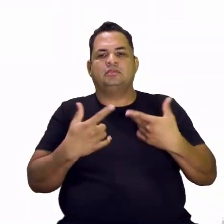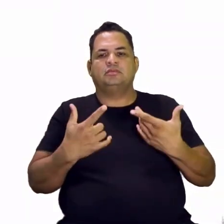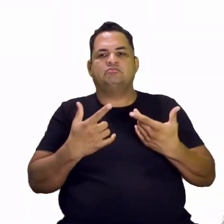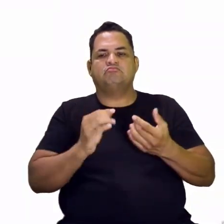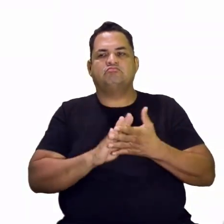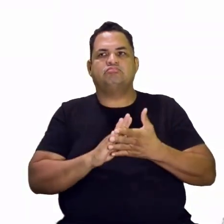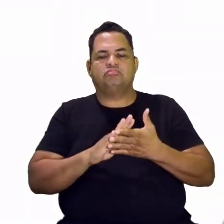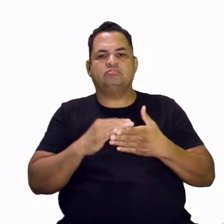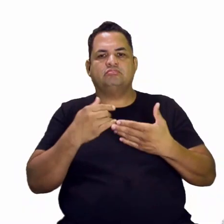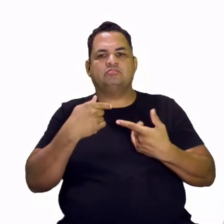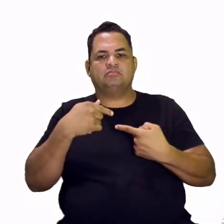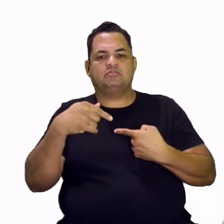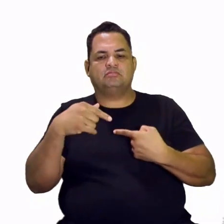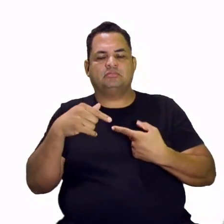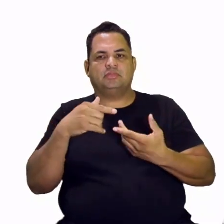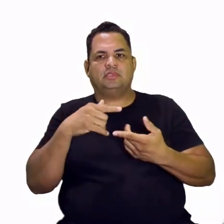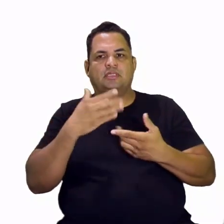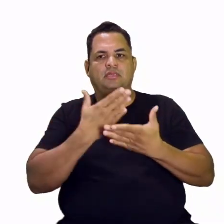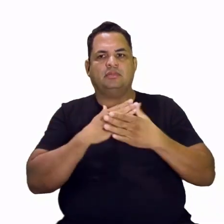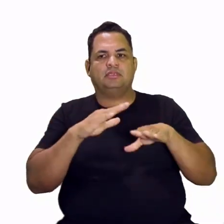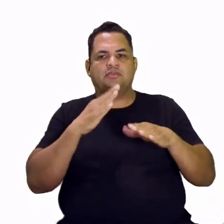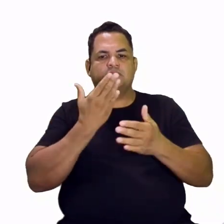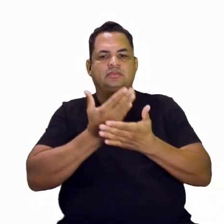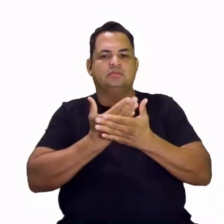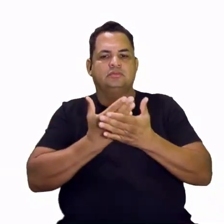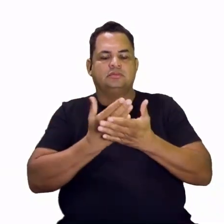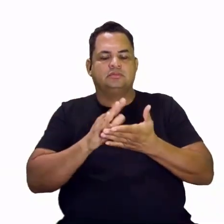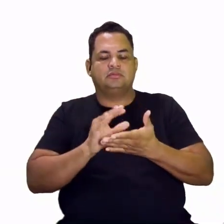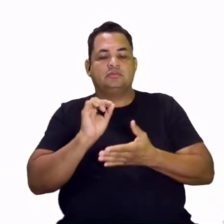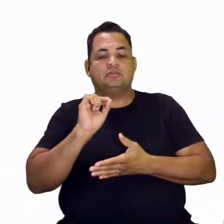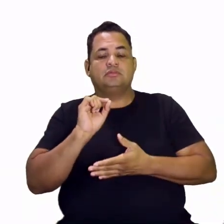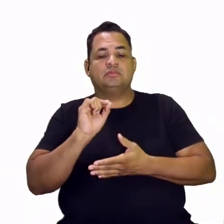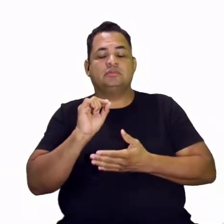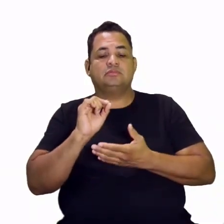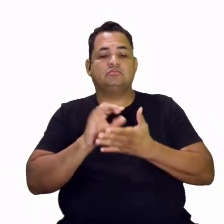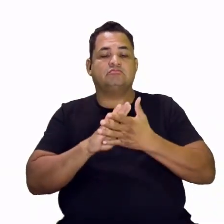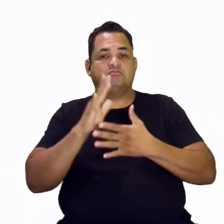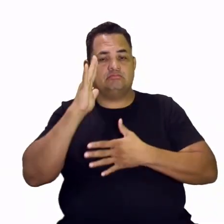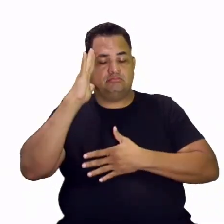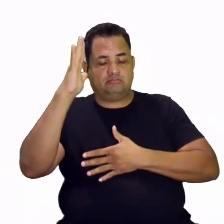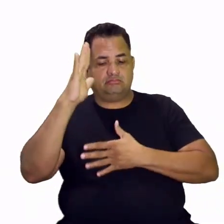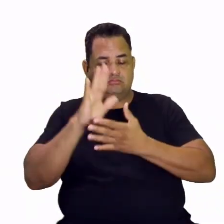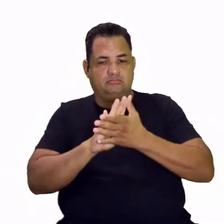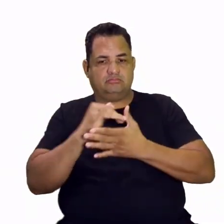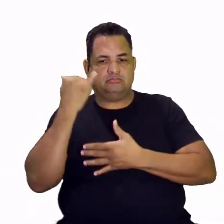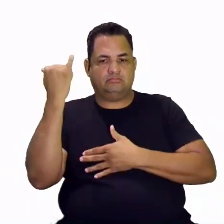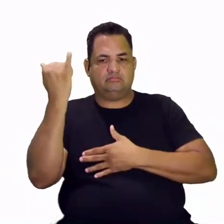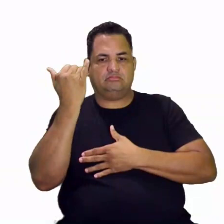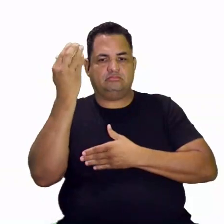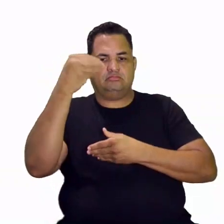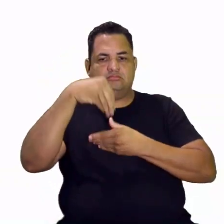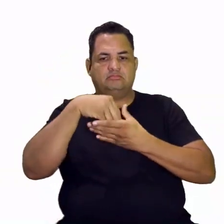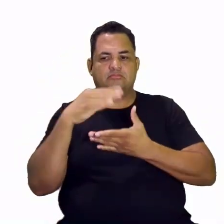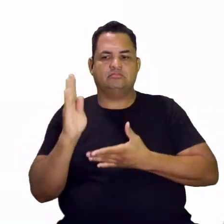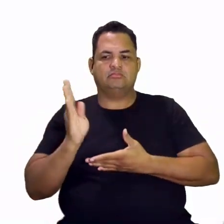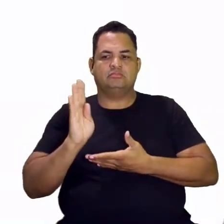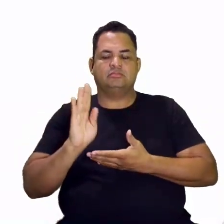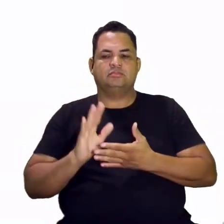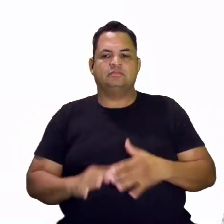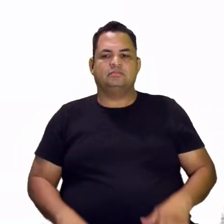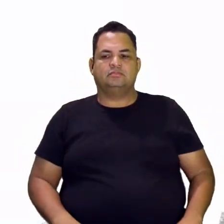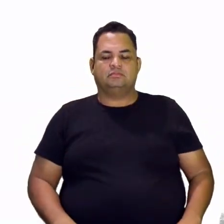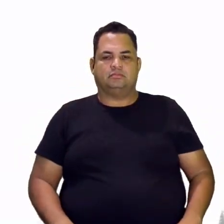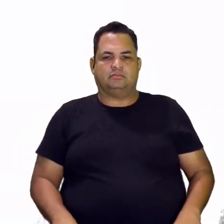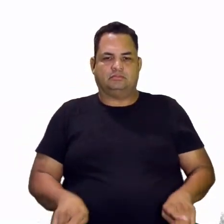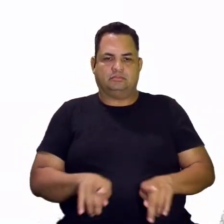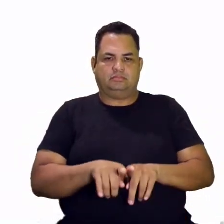essa compreensão do que é essa teoria e qual a importância dela para a biologia. E nós vamos falar também